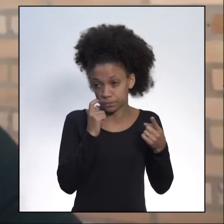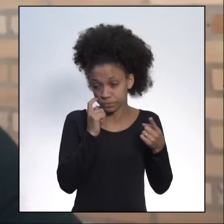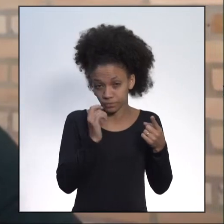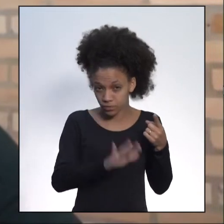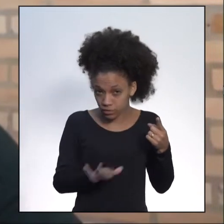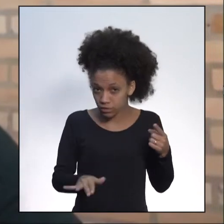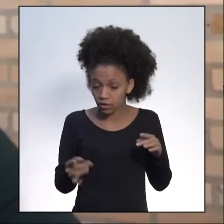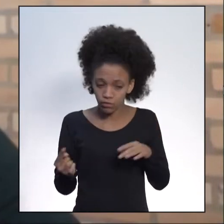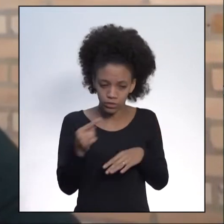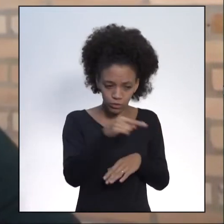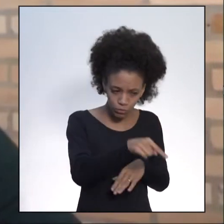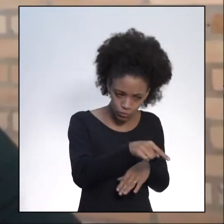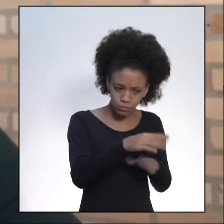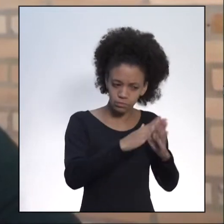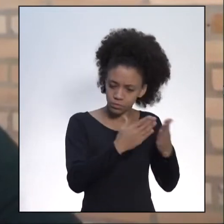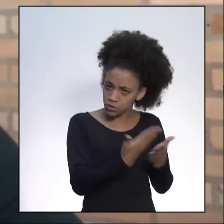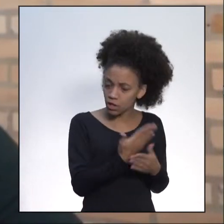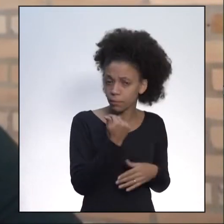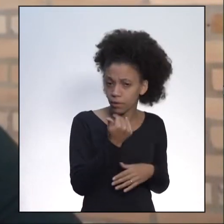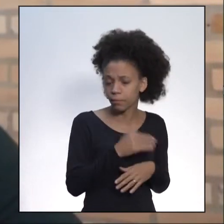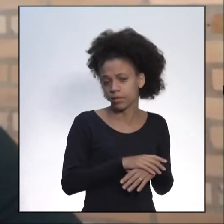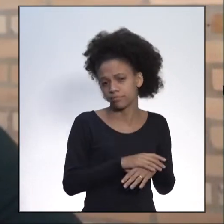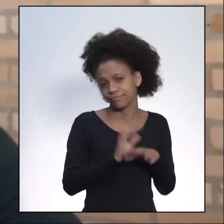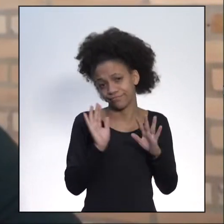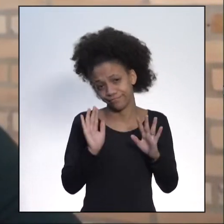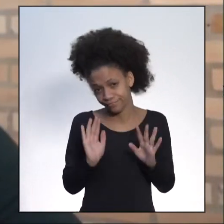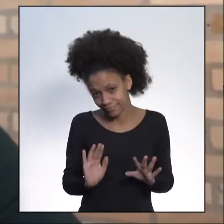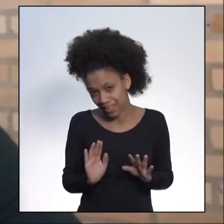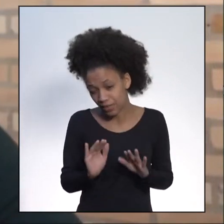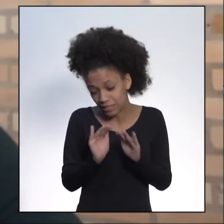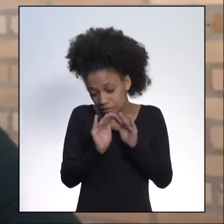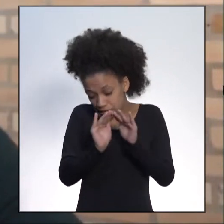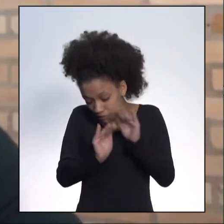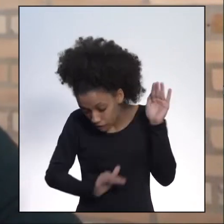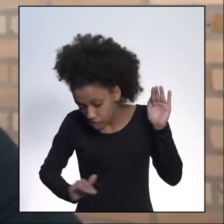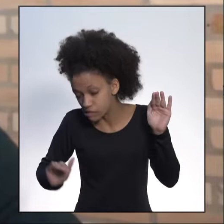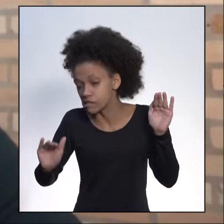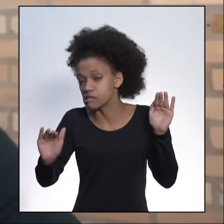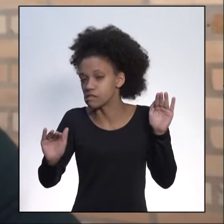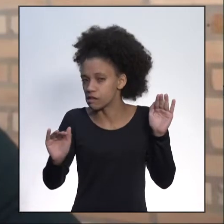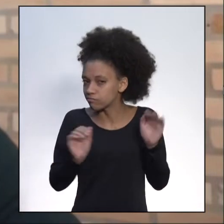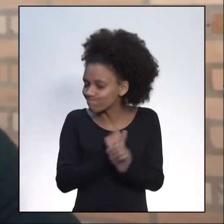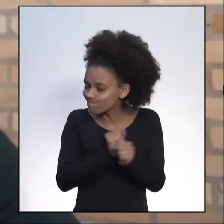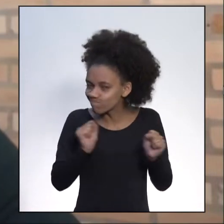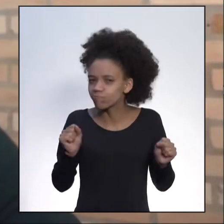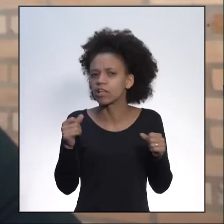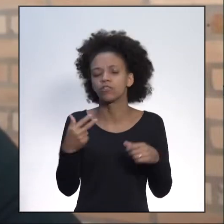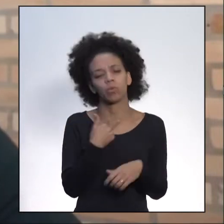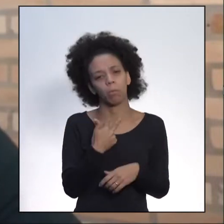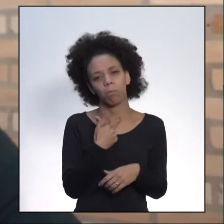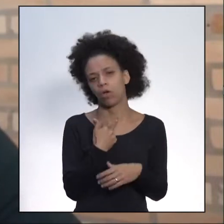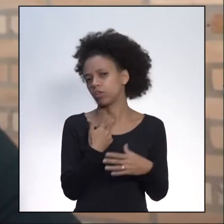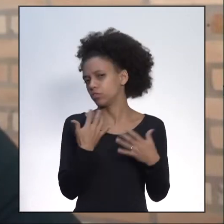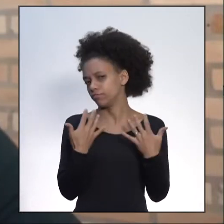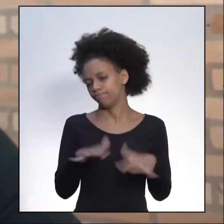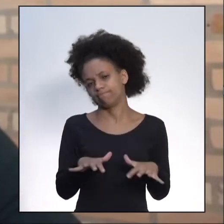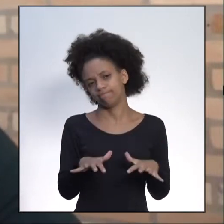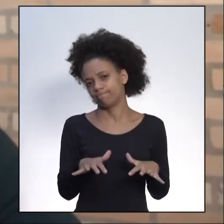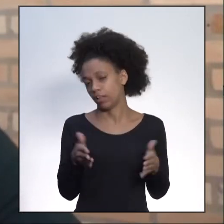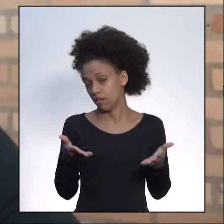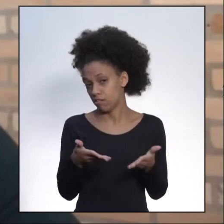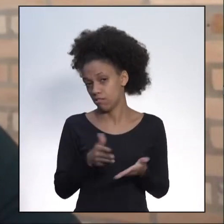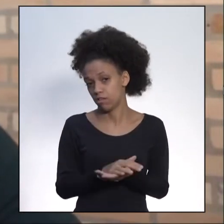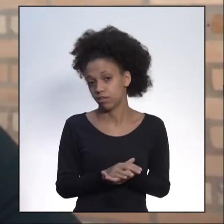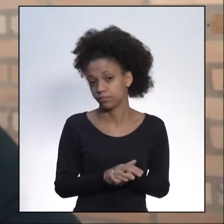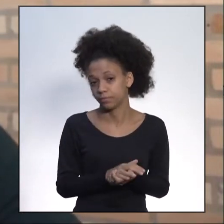vão para a escola pública para se alimentar. Então, a nossa desigualdade é muito grande, e isso não pode ser desconsiderado nesse momento,